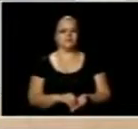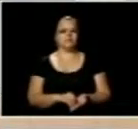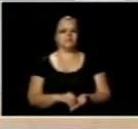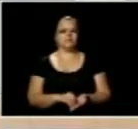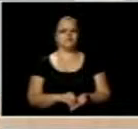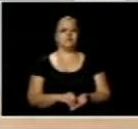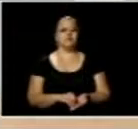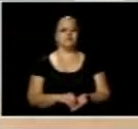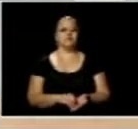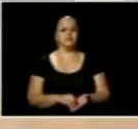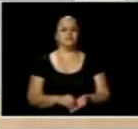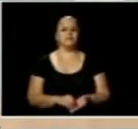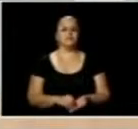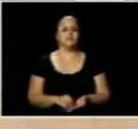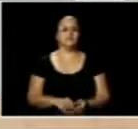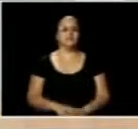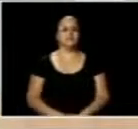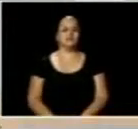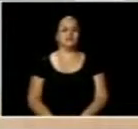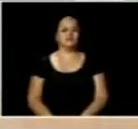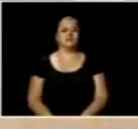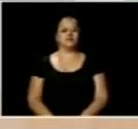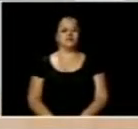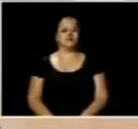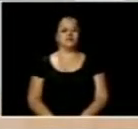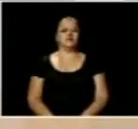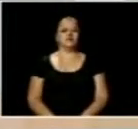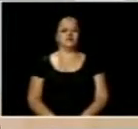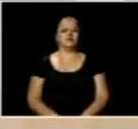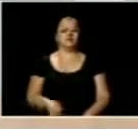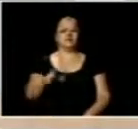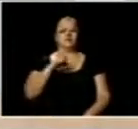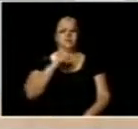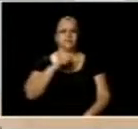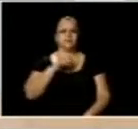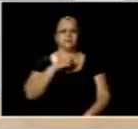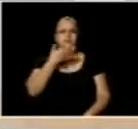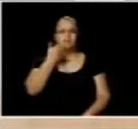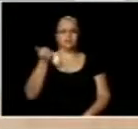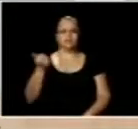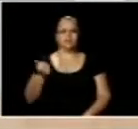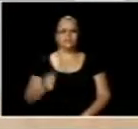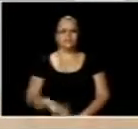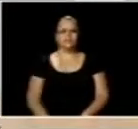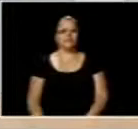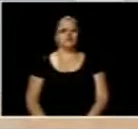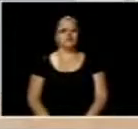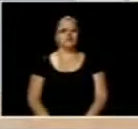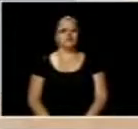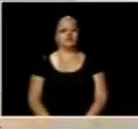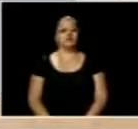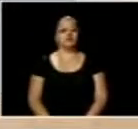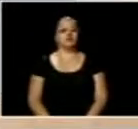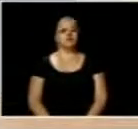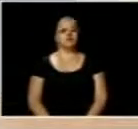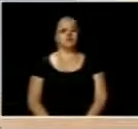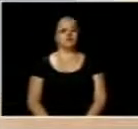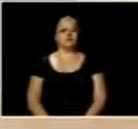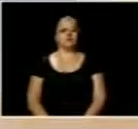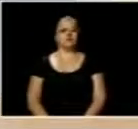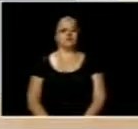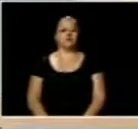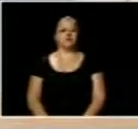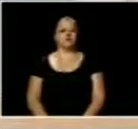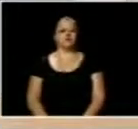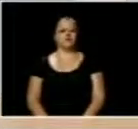Tem que se reciclar, Bilili. A gente tem que fazer a meia-culpa, inclusive nós. Inclusive nós. Nós temos